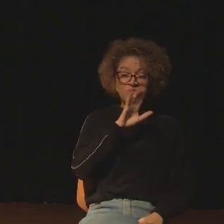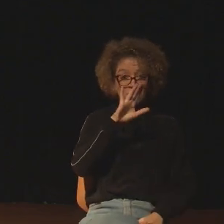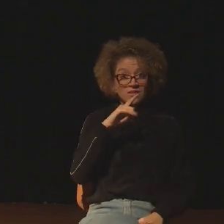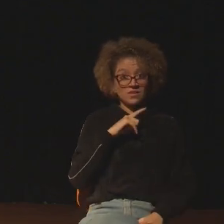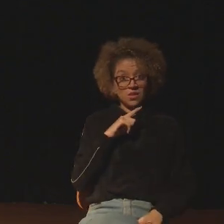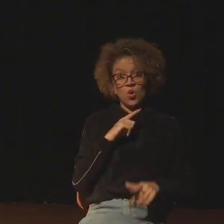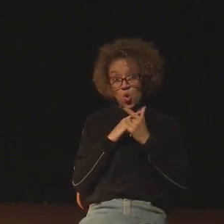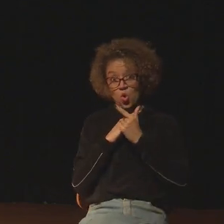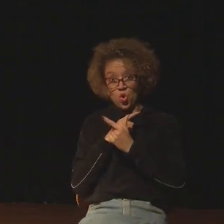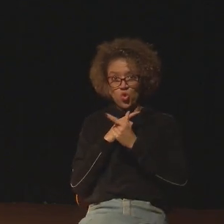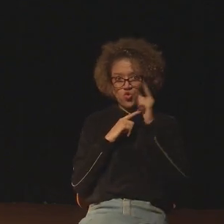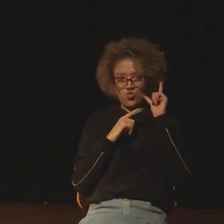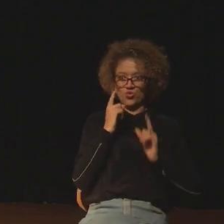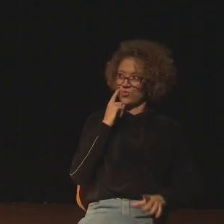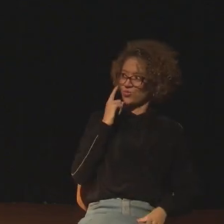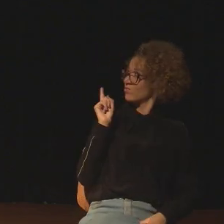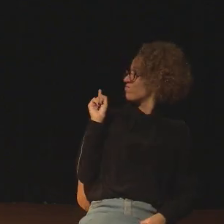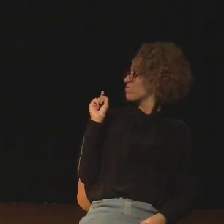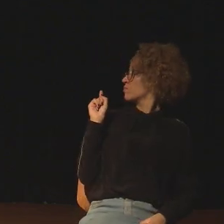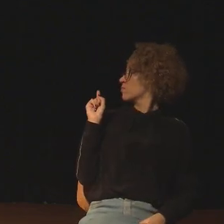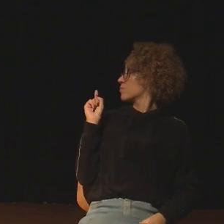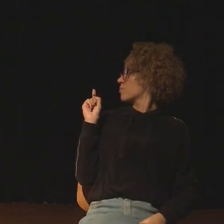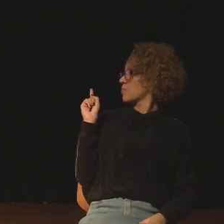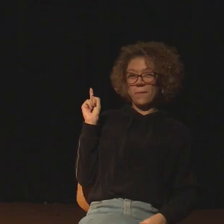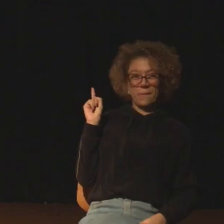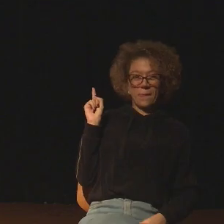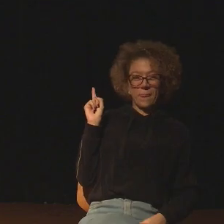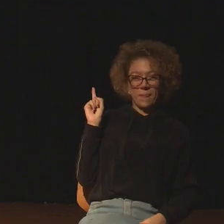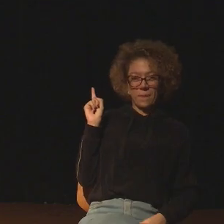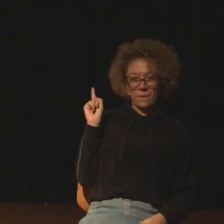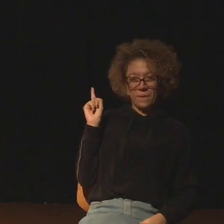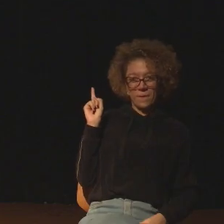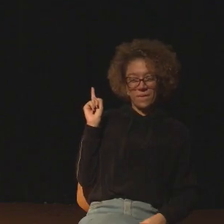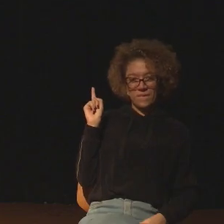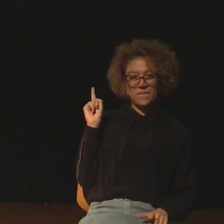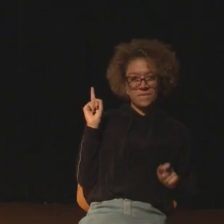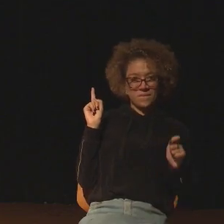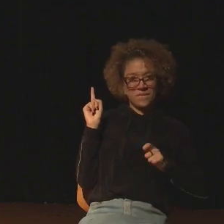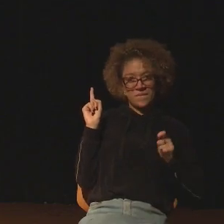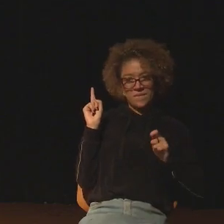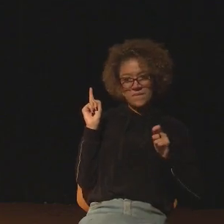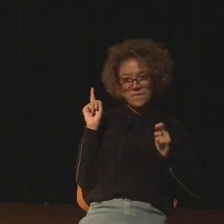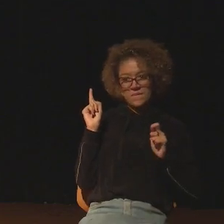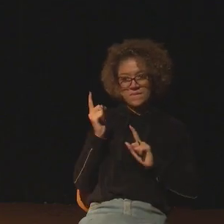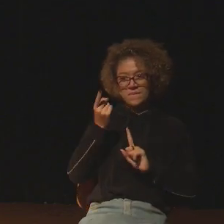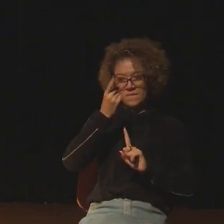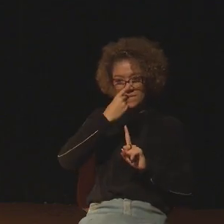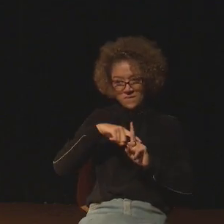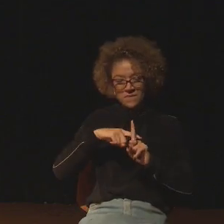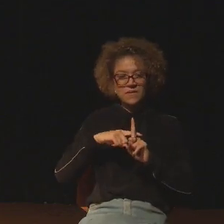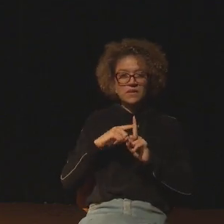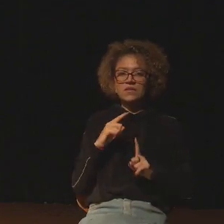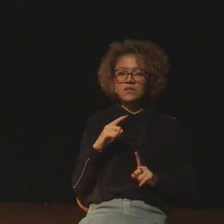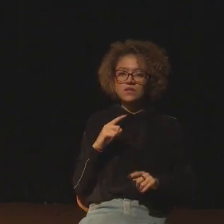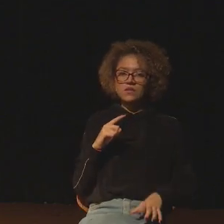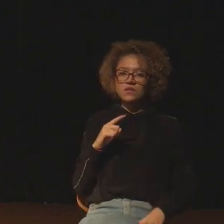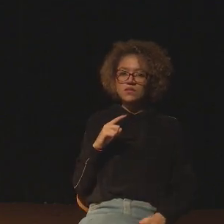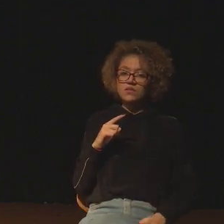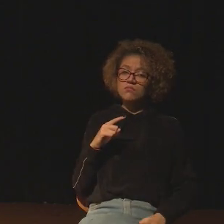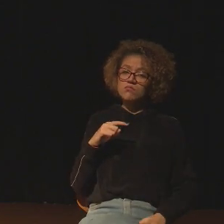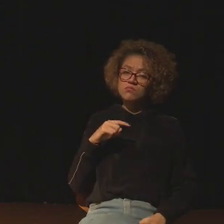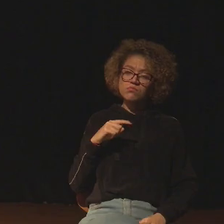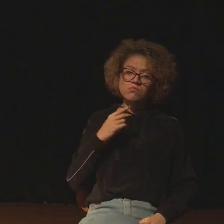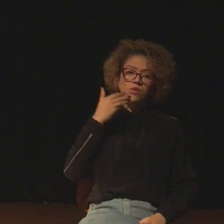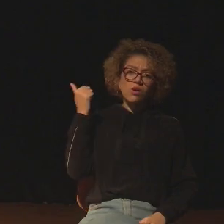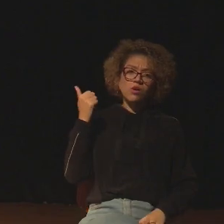esse meio que dá acesso a áreas de permanência, enfim, uma fruição mais lenta e permite